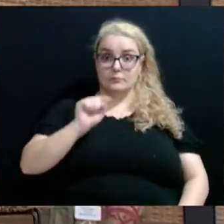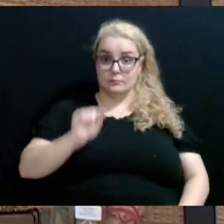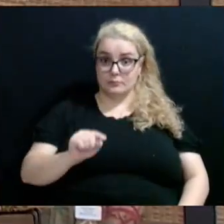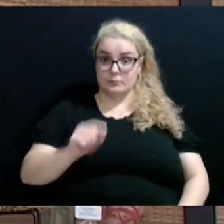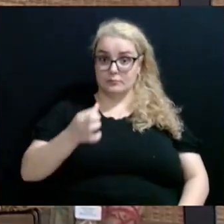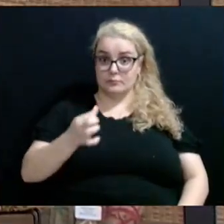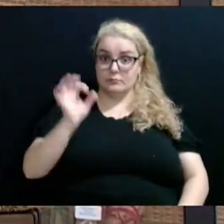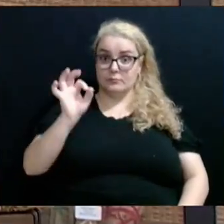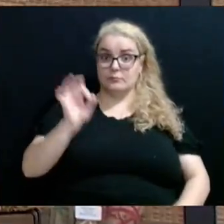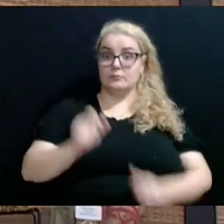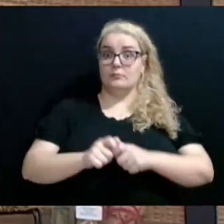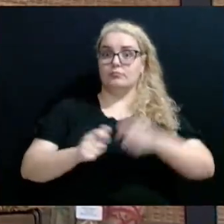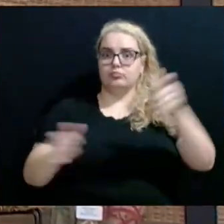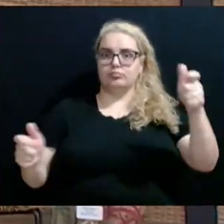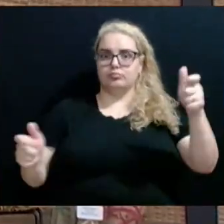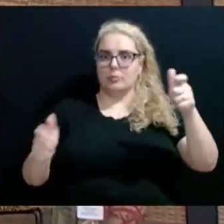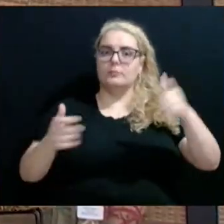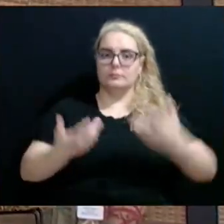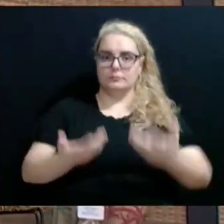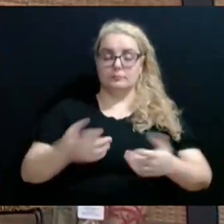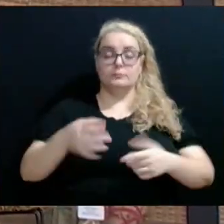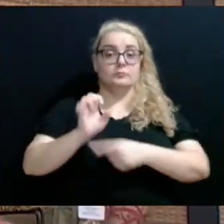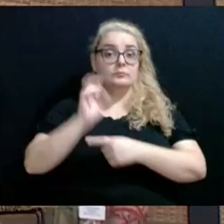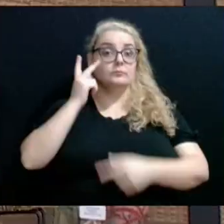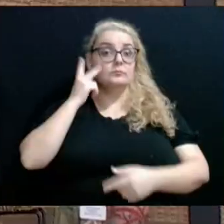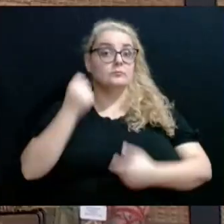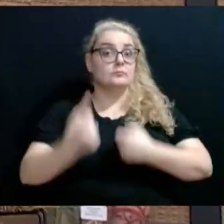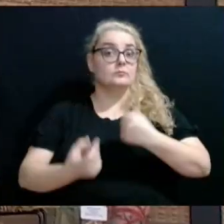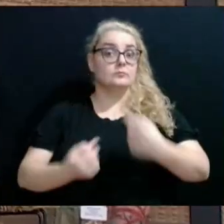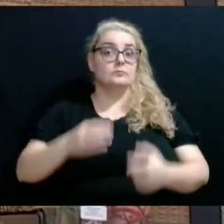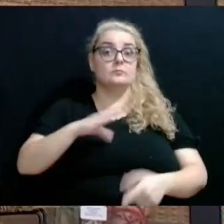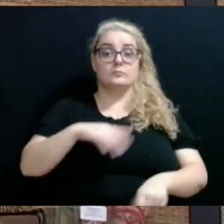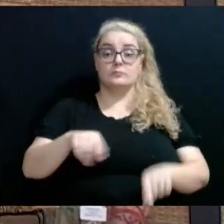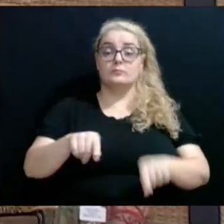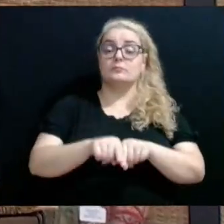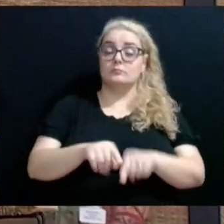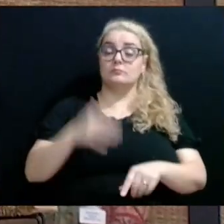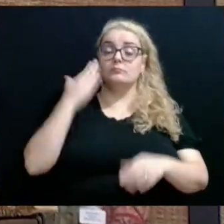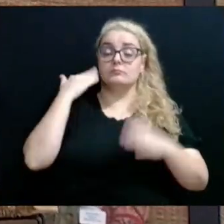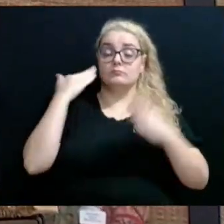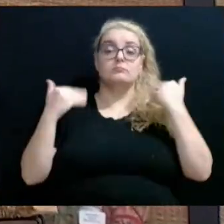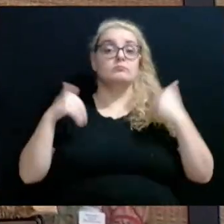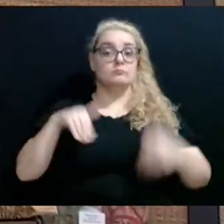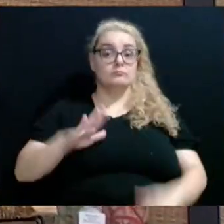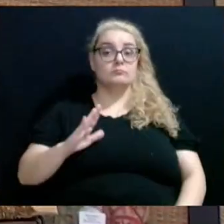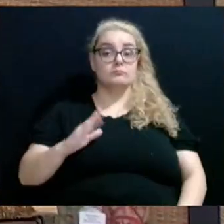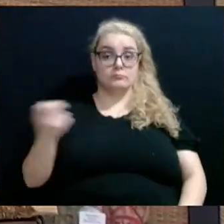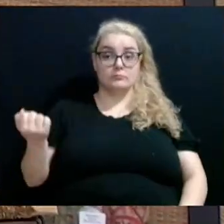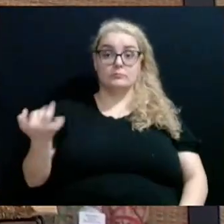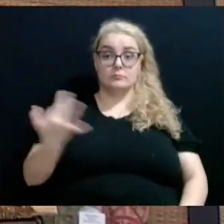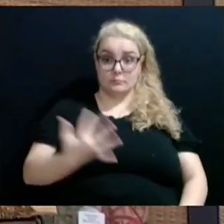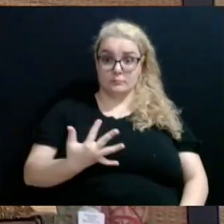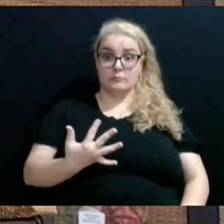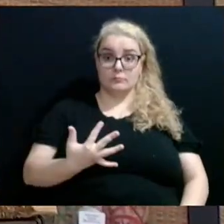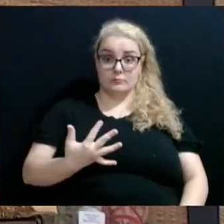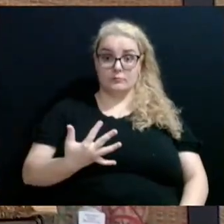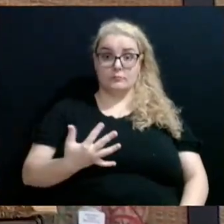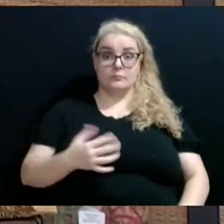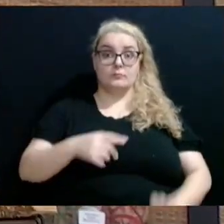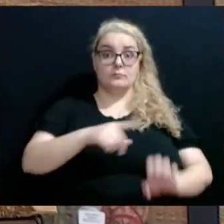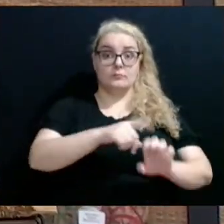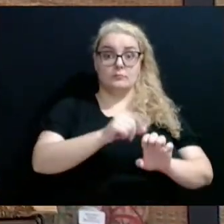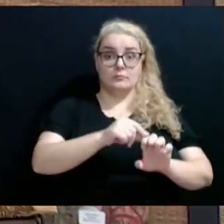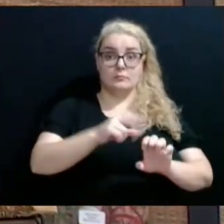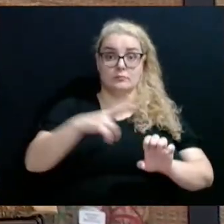195,6%. No estado de São Paulo, algumas cidades, inclusive, se destacam pela quantidade de microempreendedores